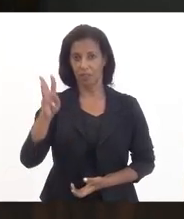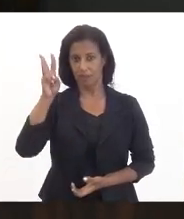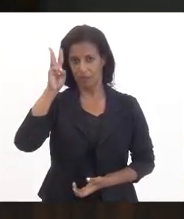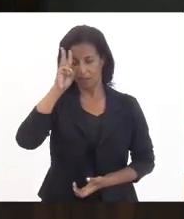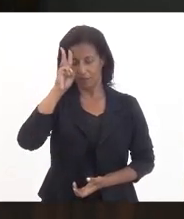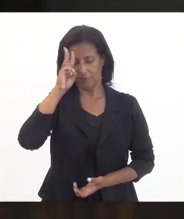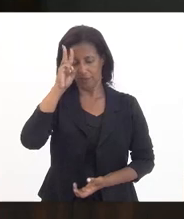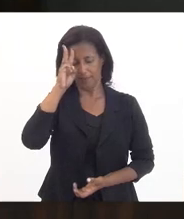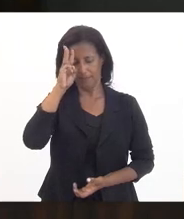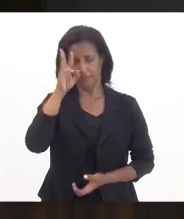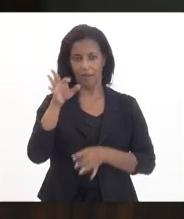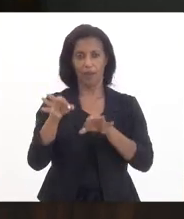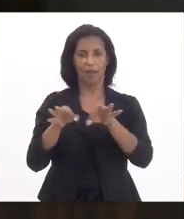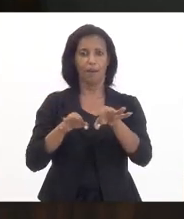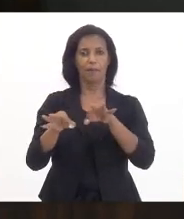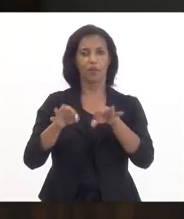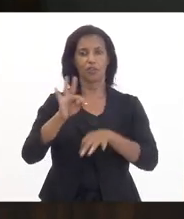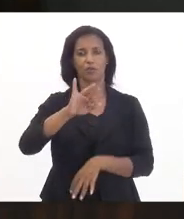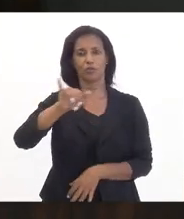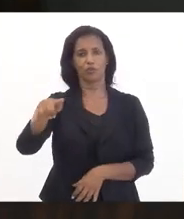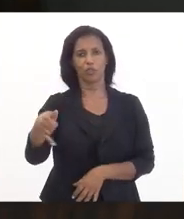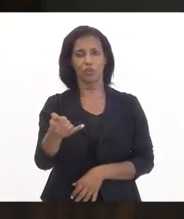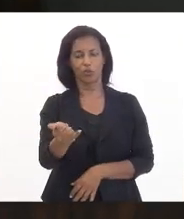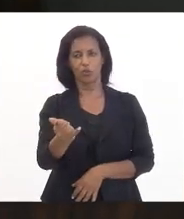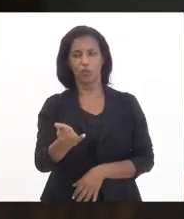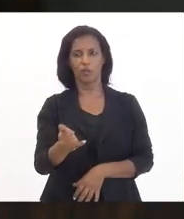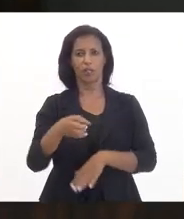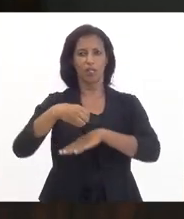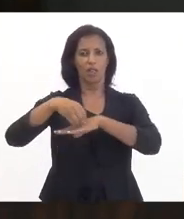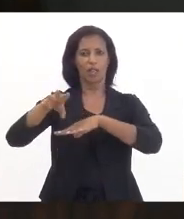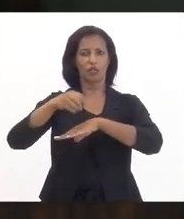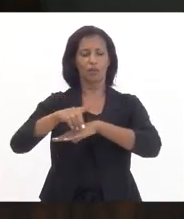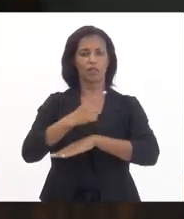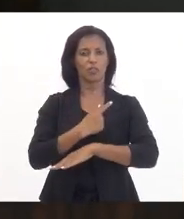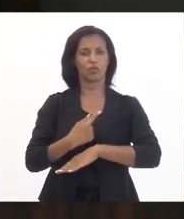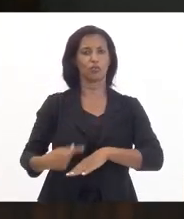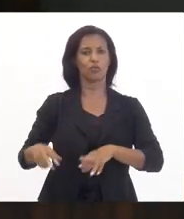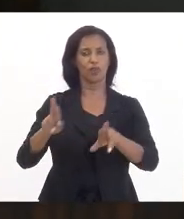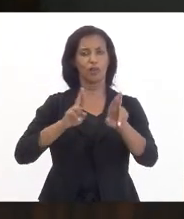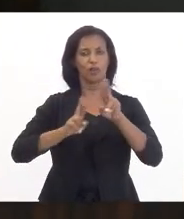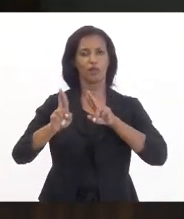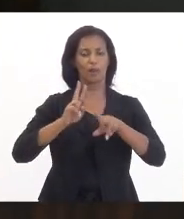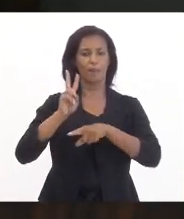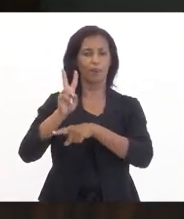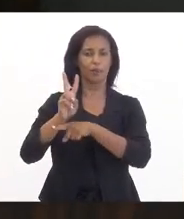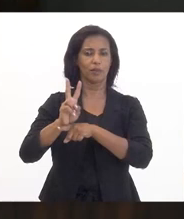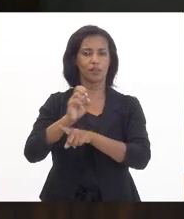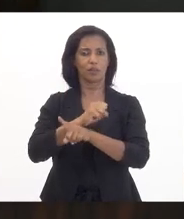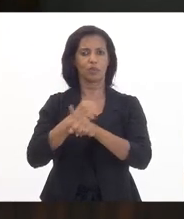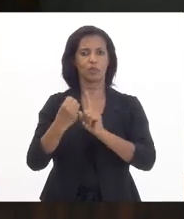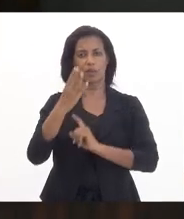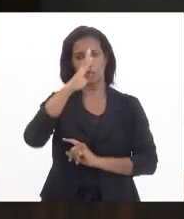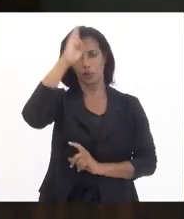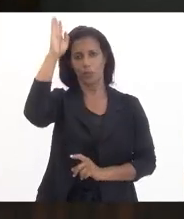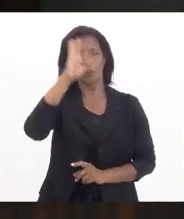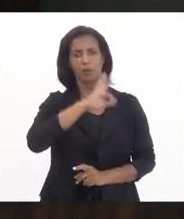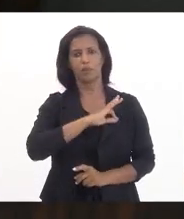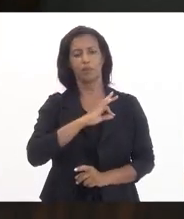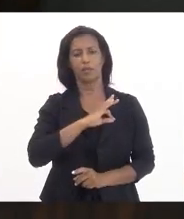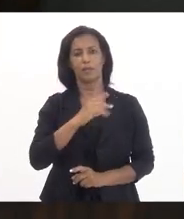Terça-feira, projeto do TJ, projeto, as mensagens do governo em relação à Lei de Proteção Social do Bombeiro e da Polícia